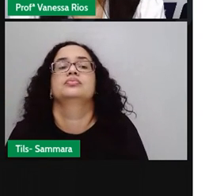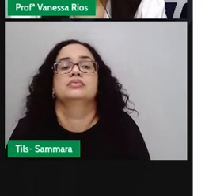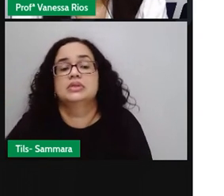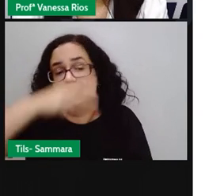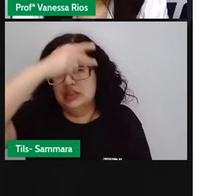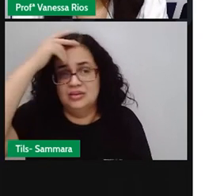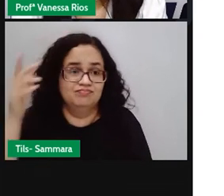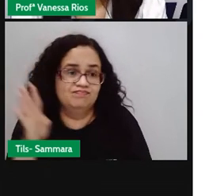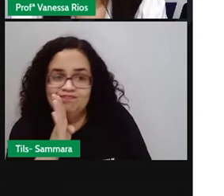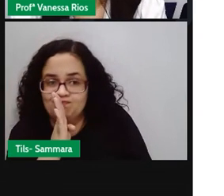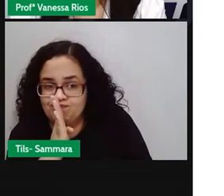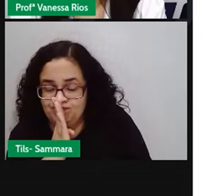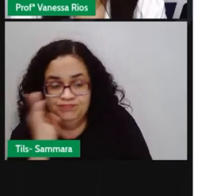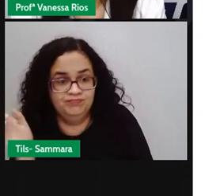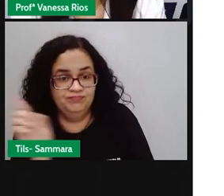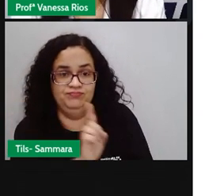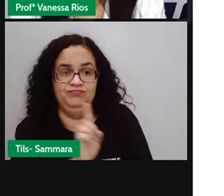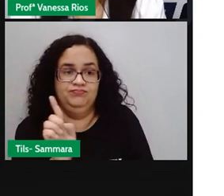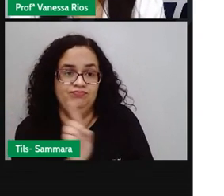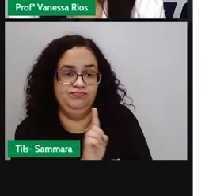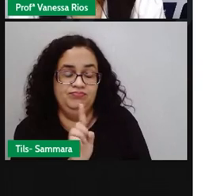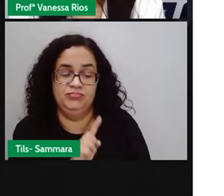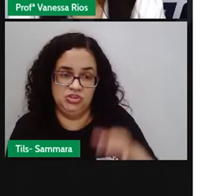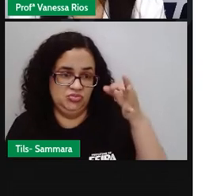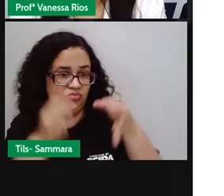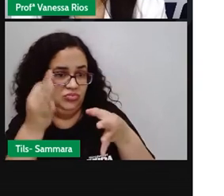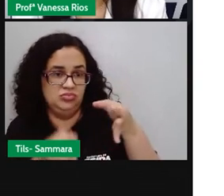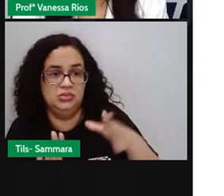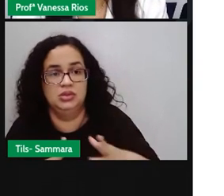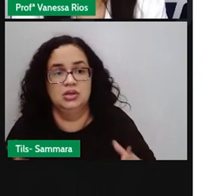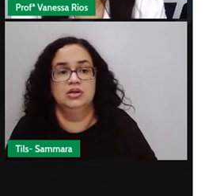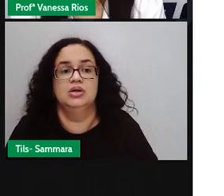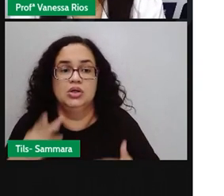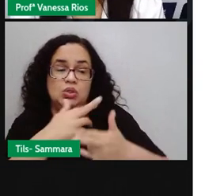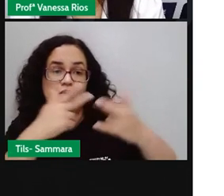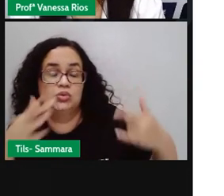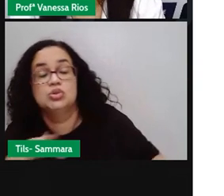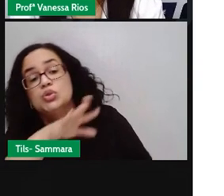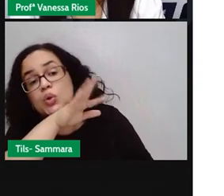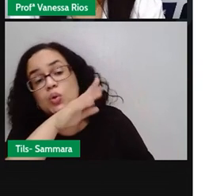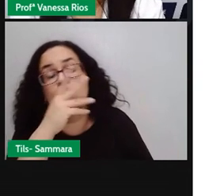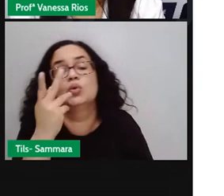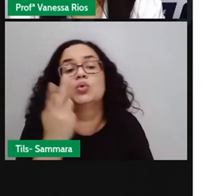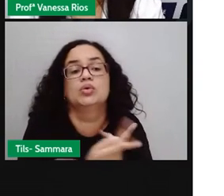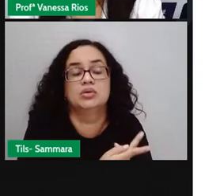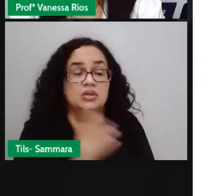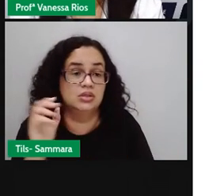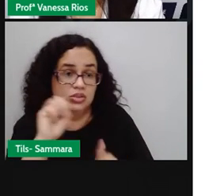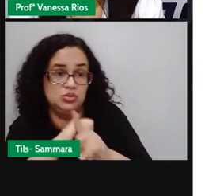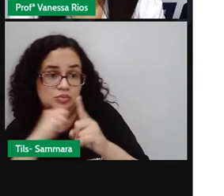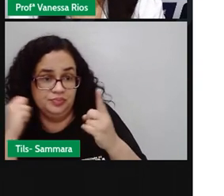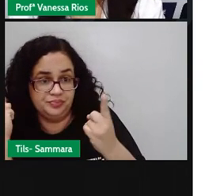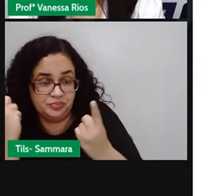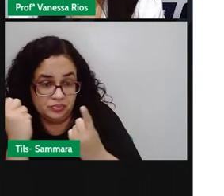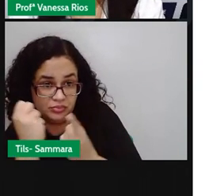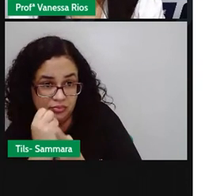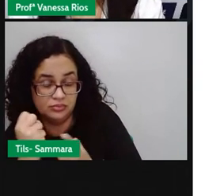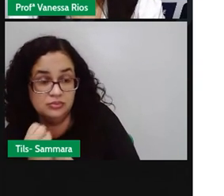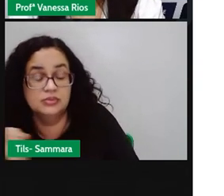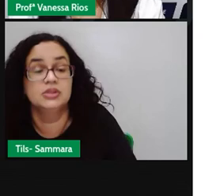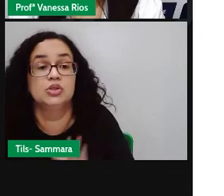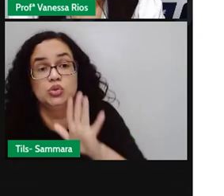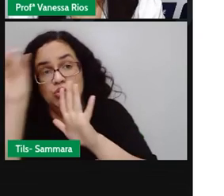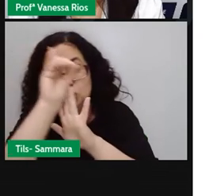não se calam, né, diante de injustiças e de coisas ruins que acontecem aí na sociedade. Então, os